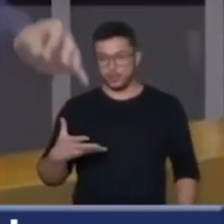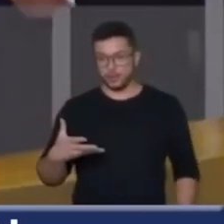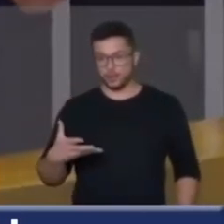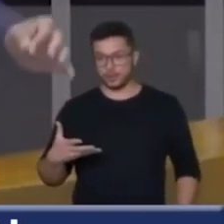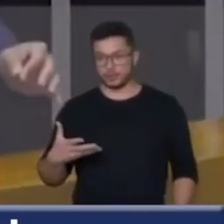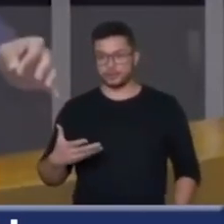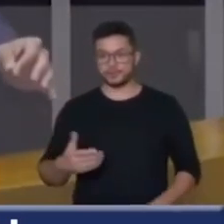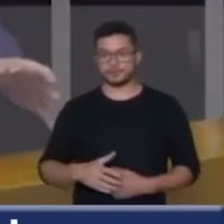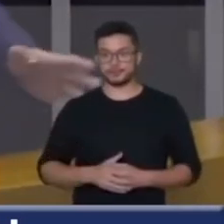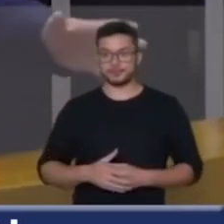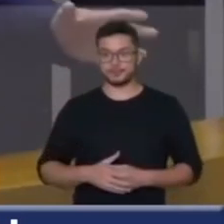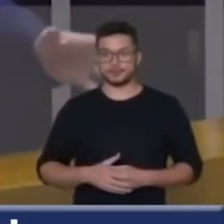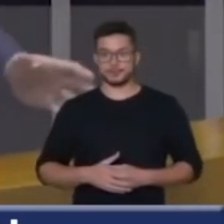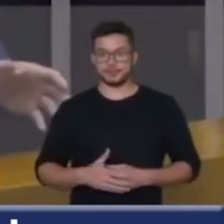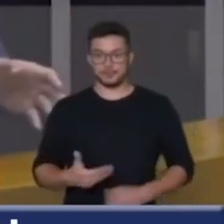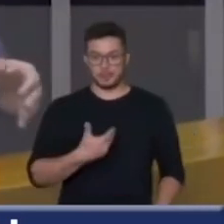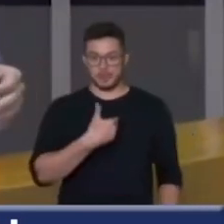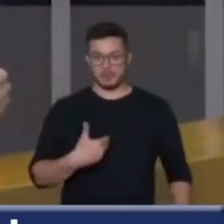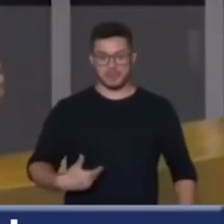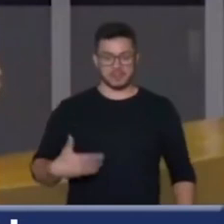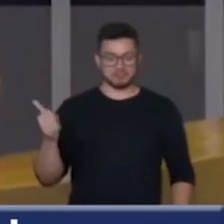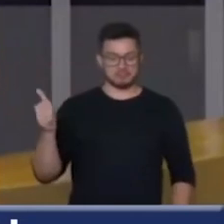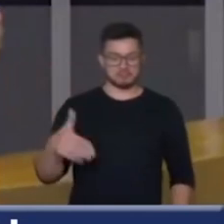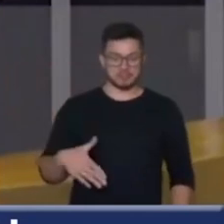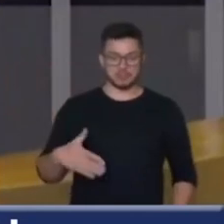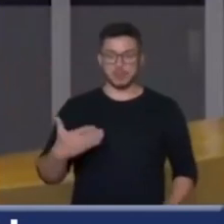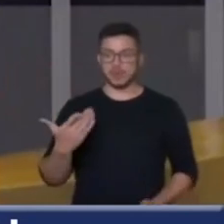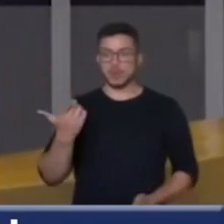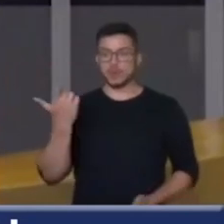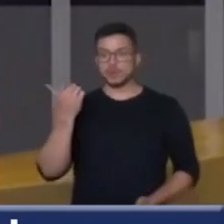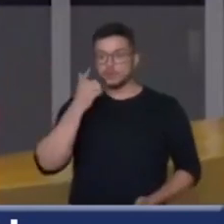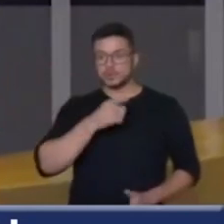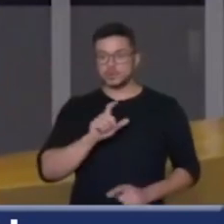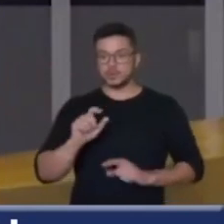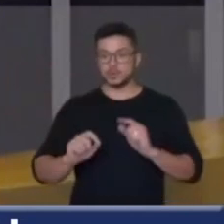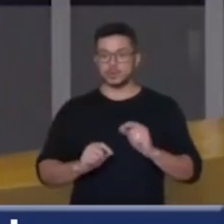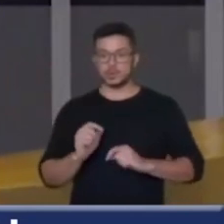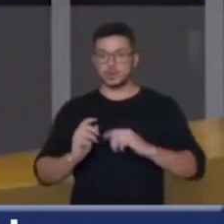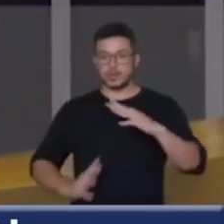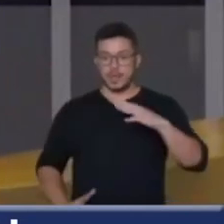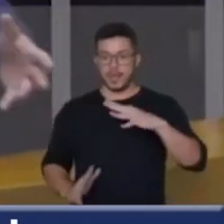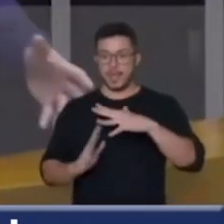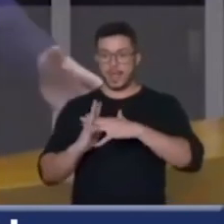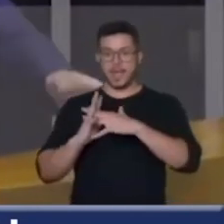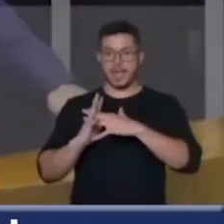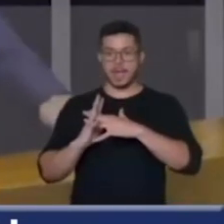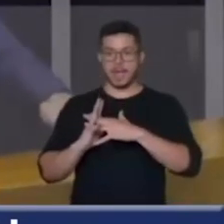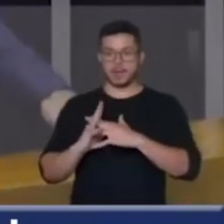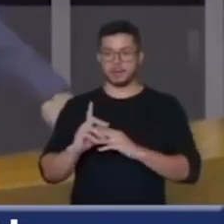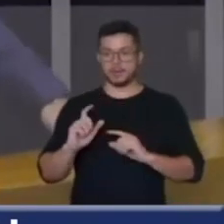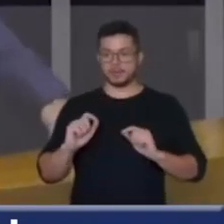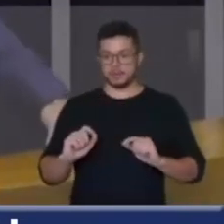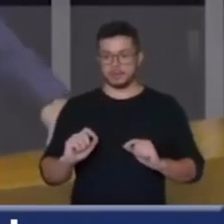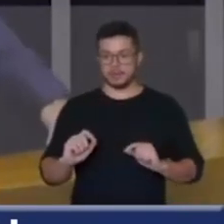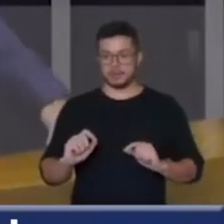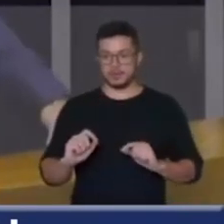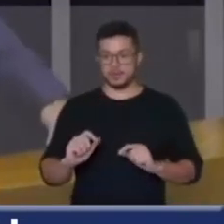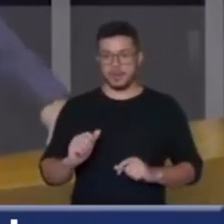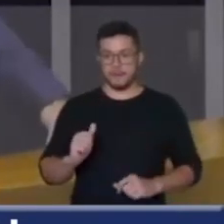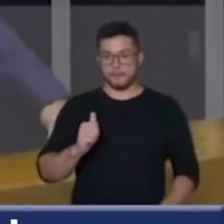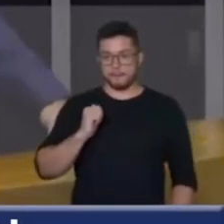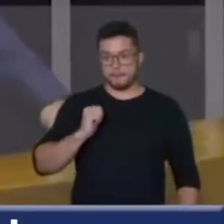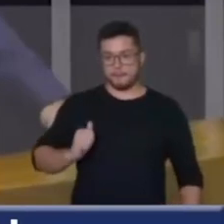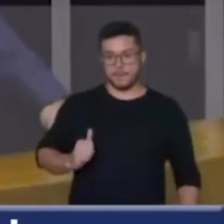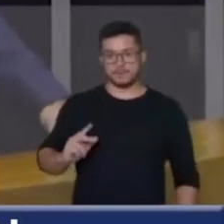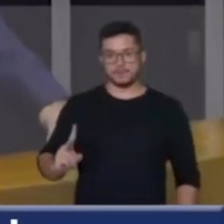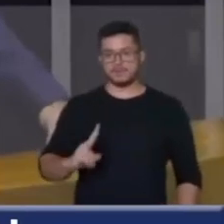conseguiu a Façanha de bater o recorde de retração da Bolsa de Valores